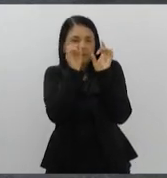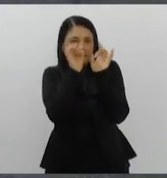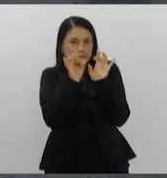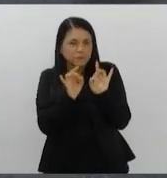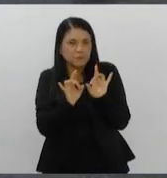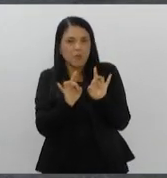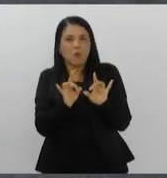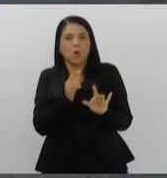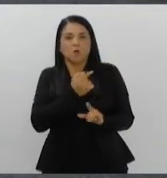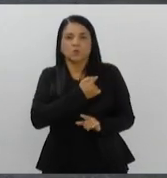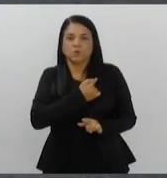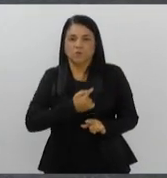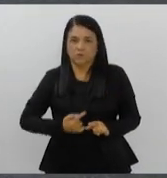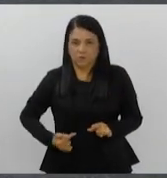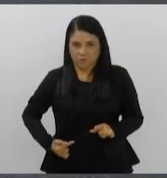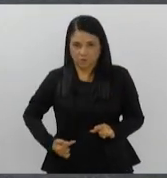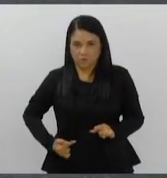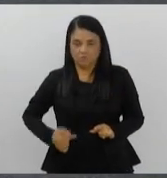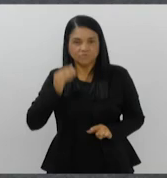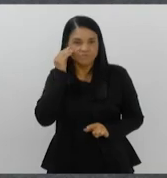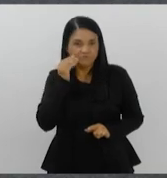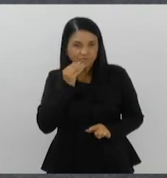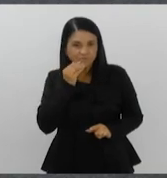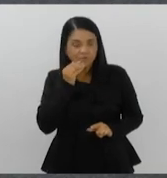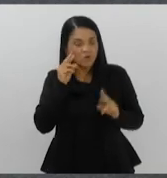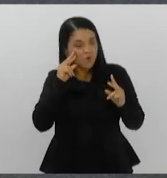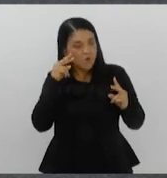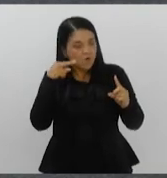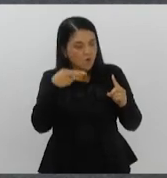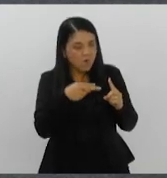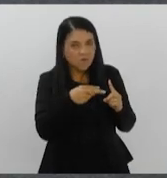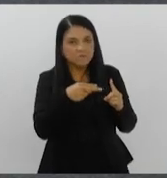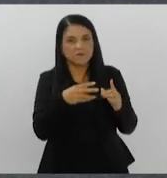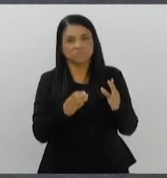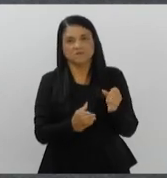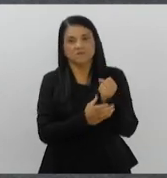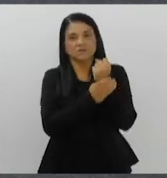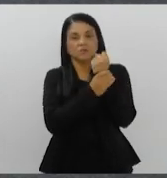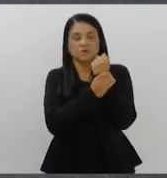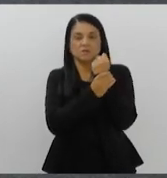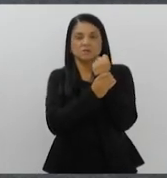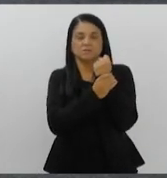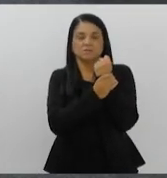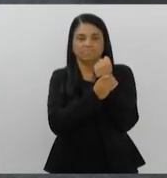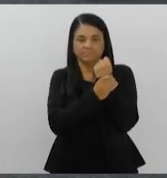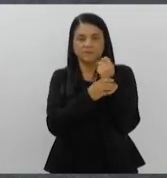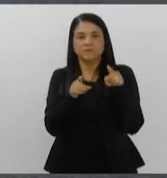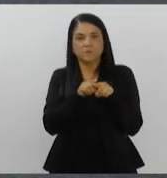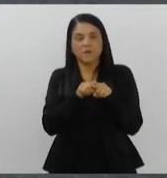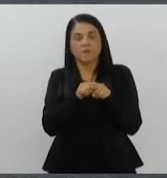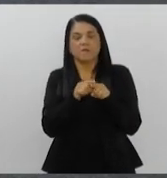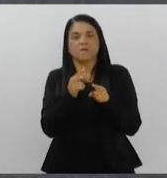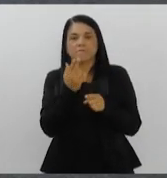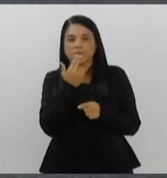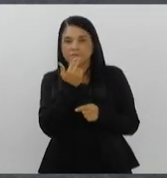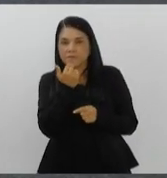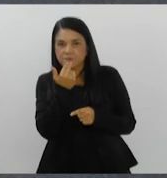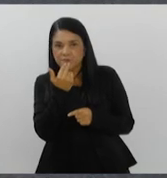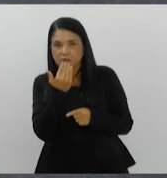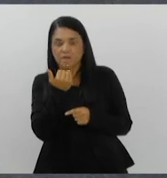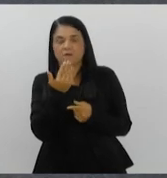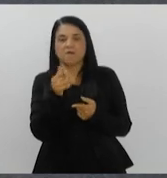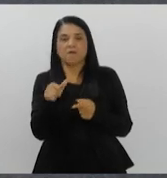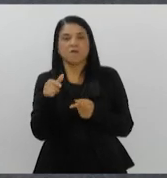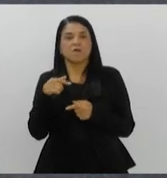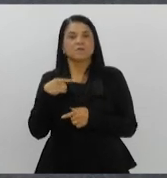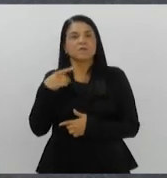nosso governador para que olhe para a causa da segurança e soberania alimentar no nosso Estado. Deputado Iuri é um grande